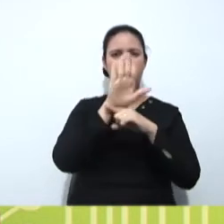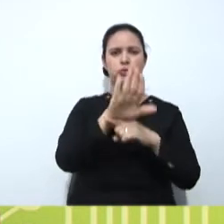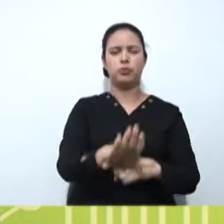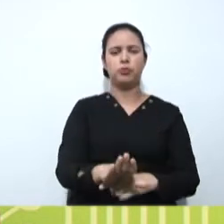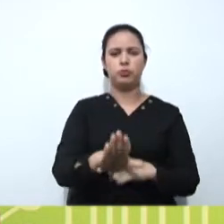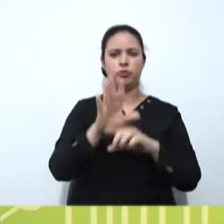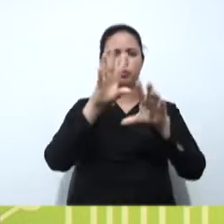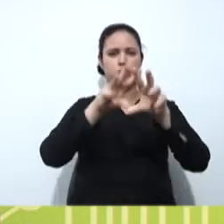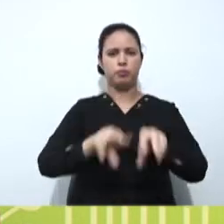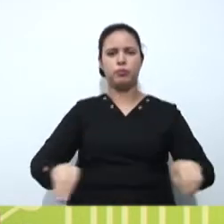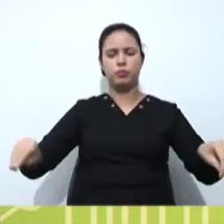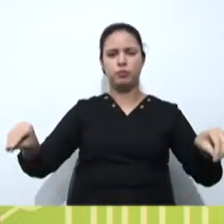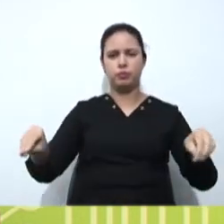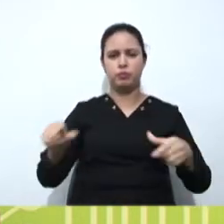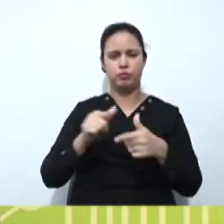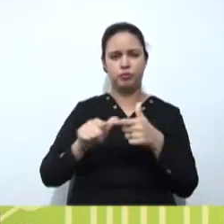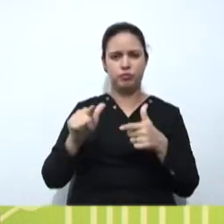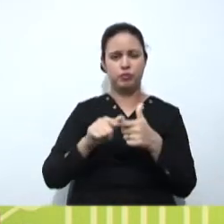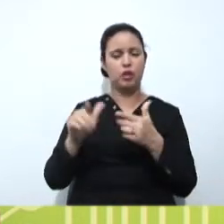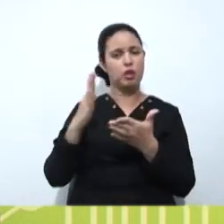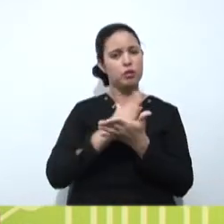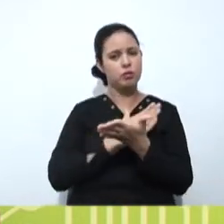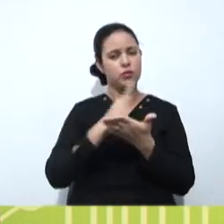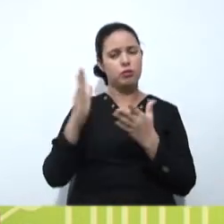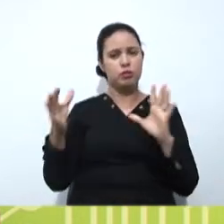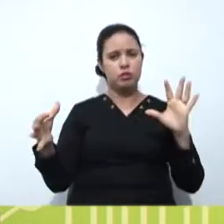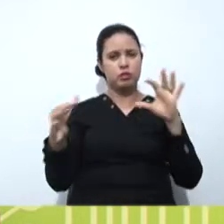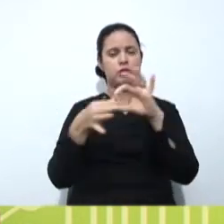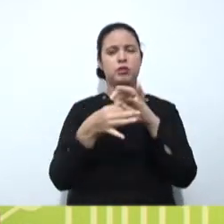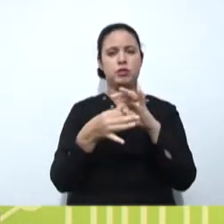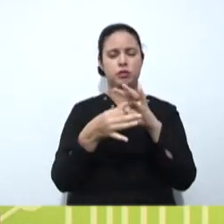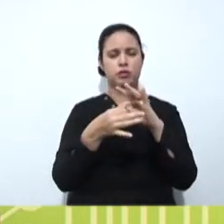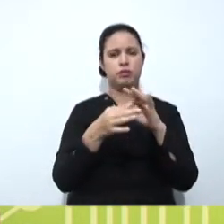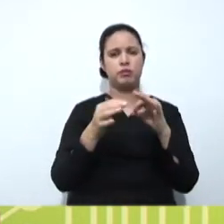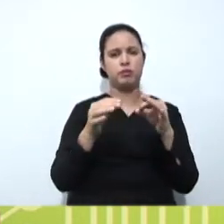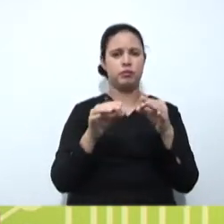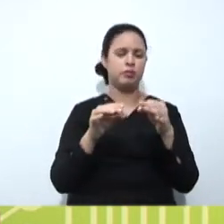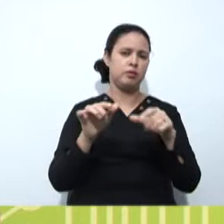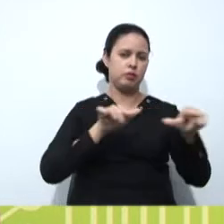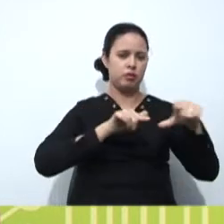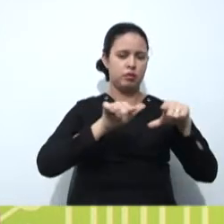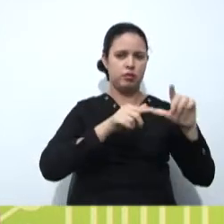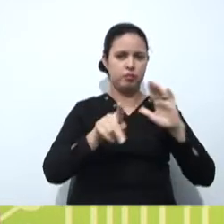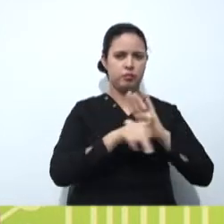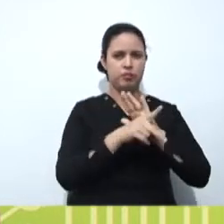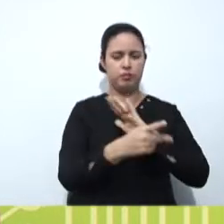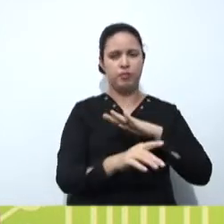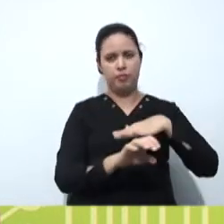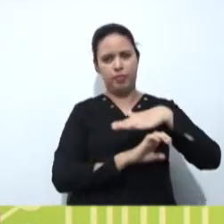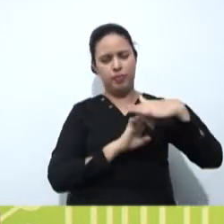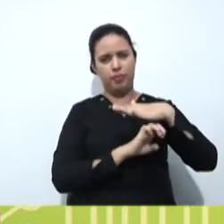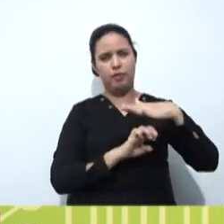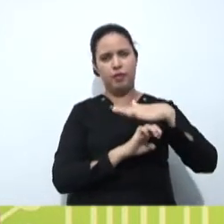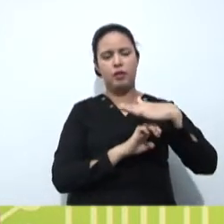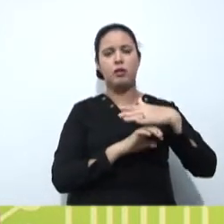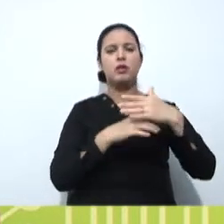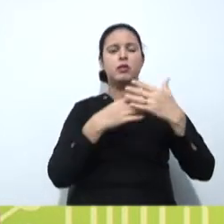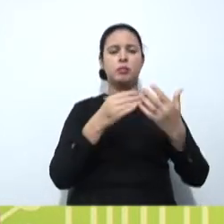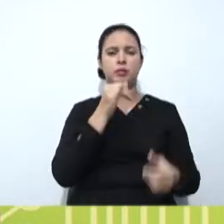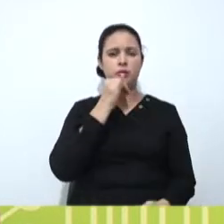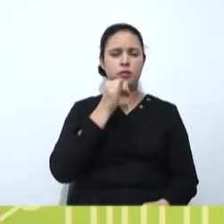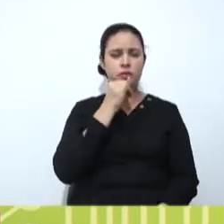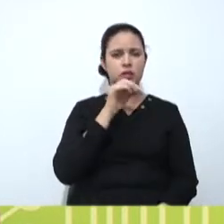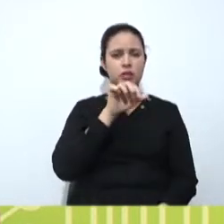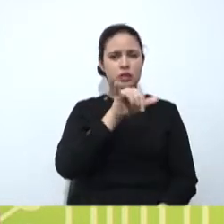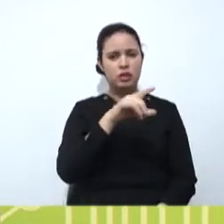problemáticas sociais que são alinhadas às atividades da empresa dele. Se eu tenho uma empresa de informática, que foi um dos exemplos que a